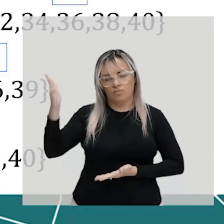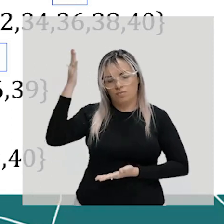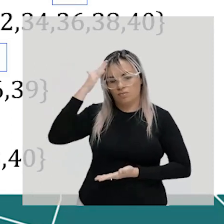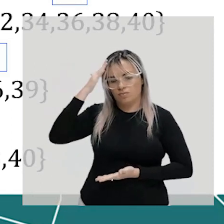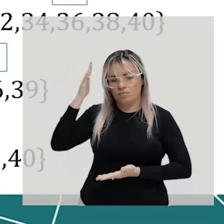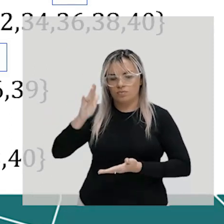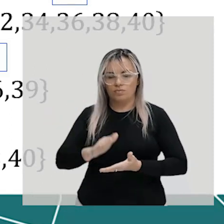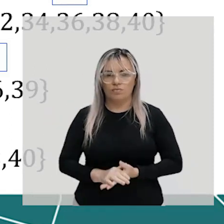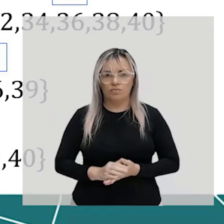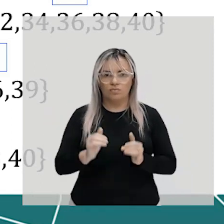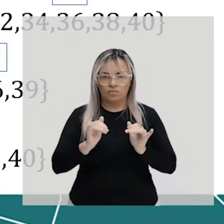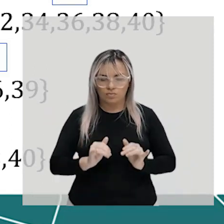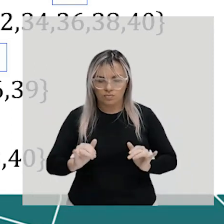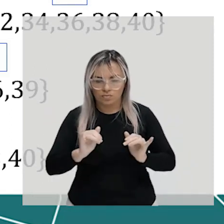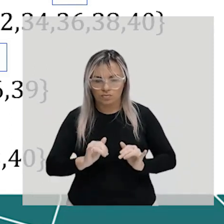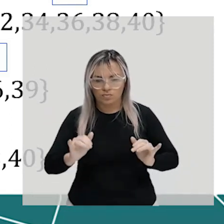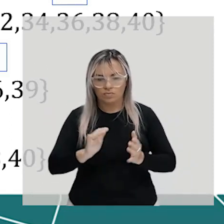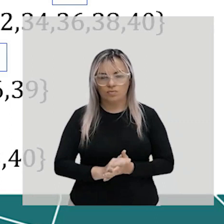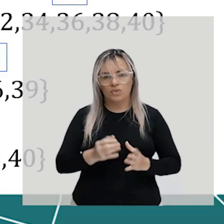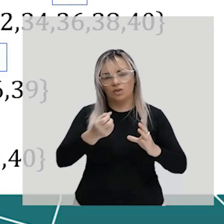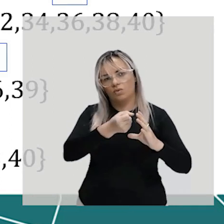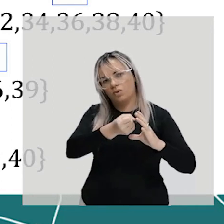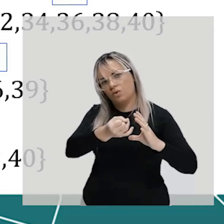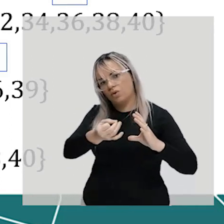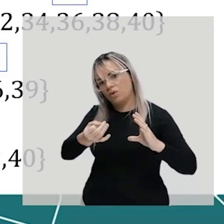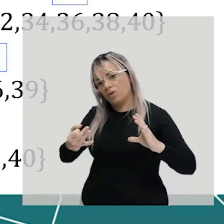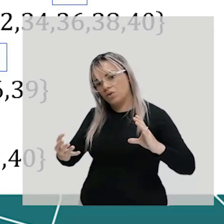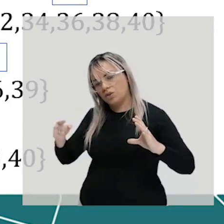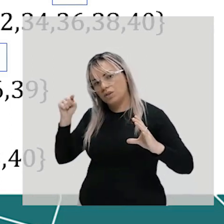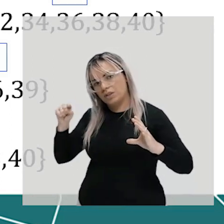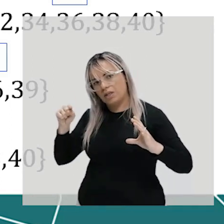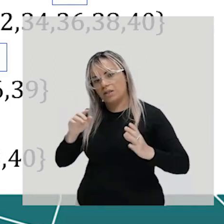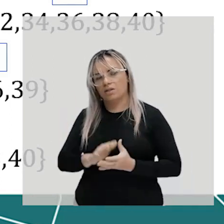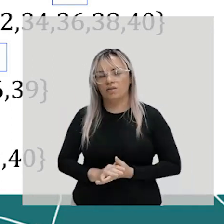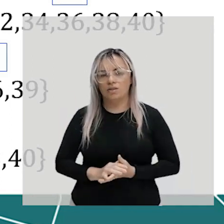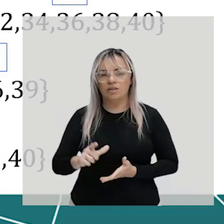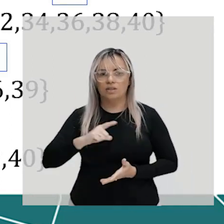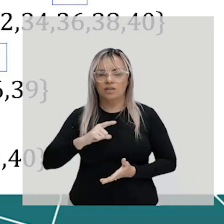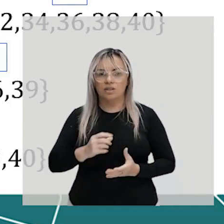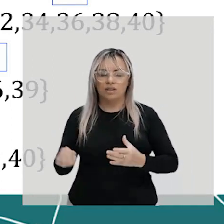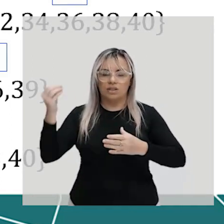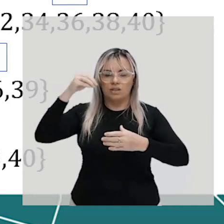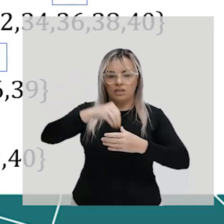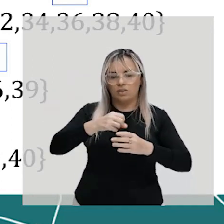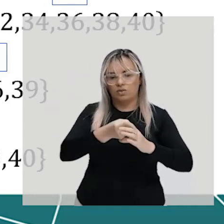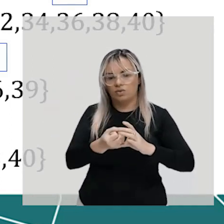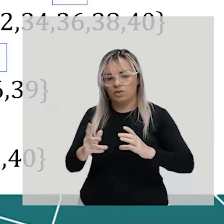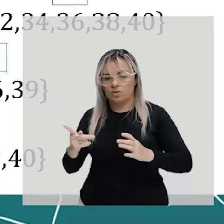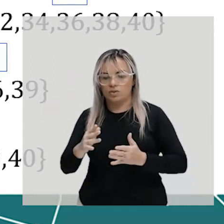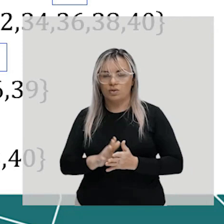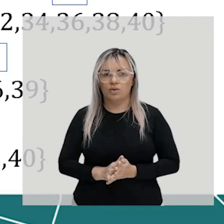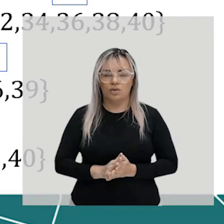que eu estou informando o número de elementos do conjunto H conferindo Aqui nós temos um total de